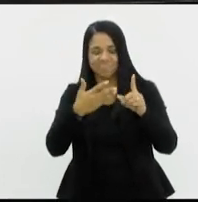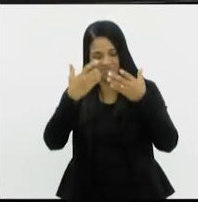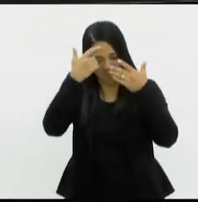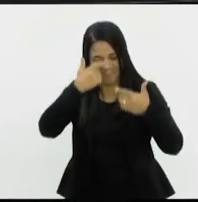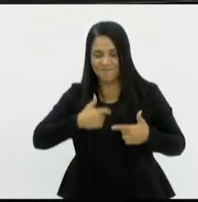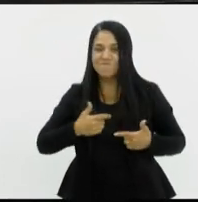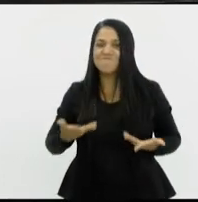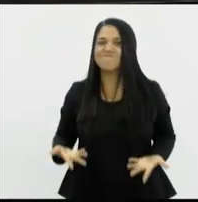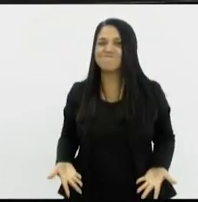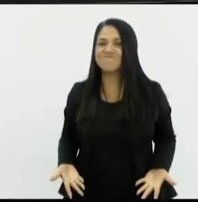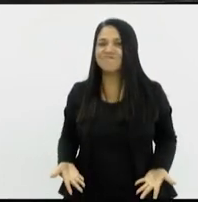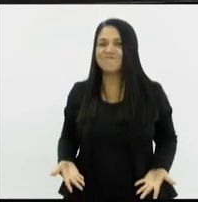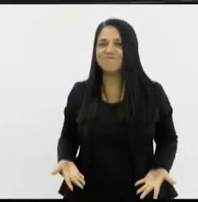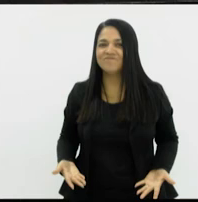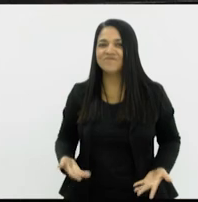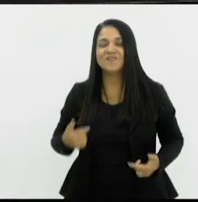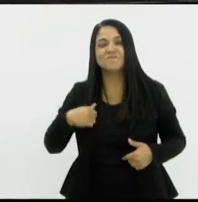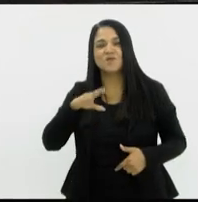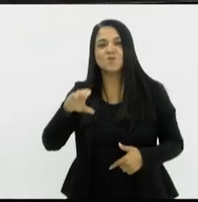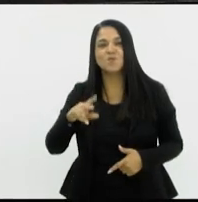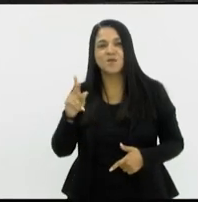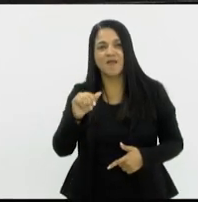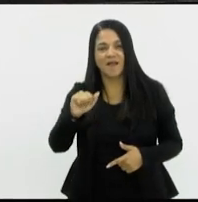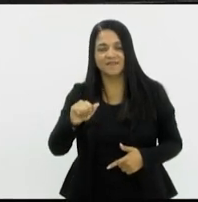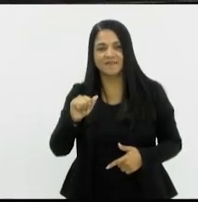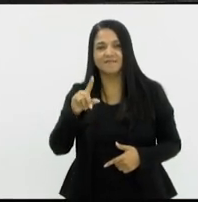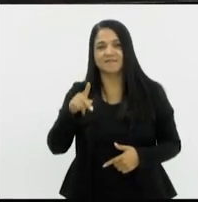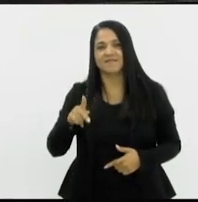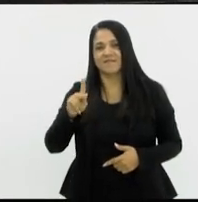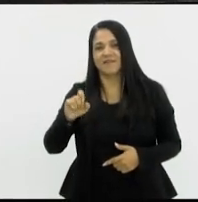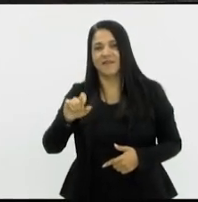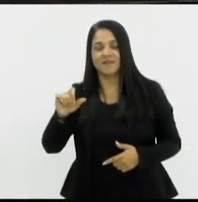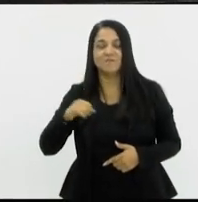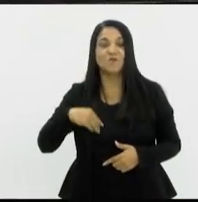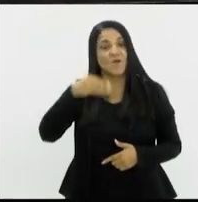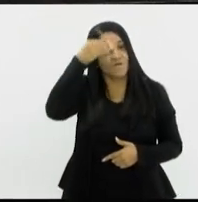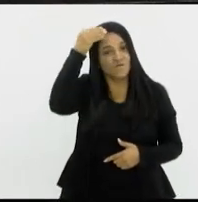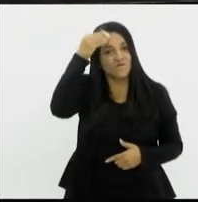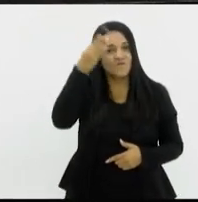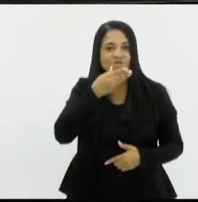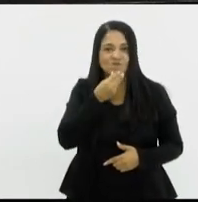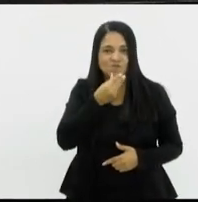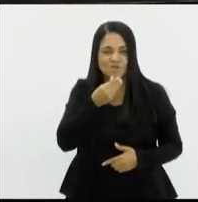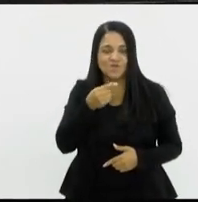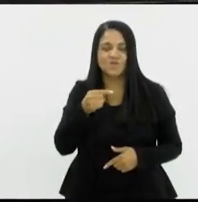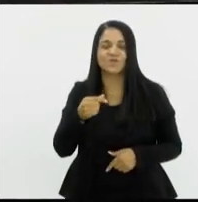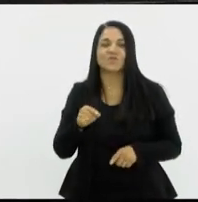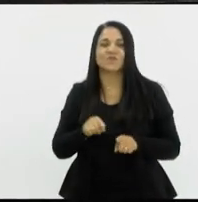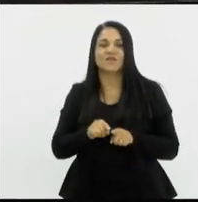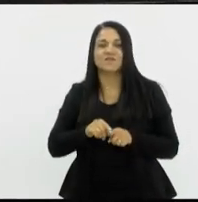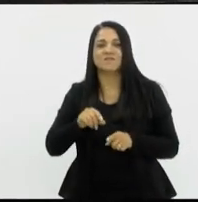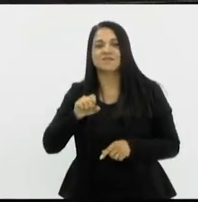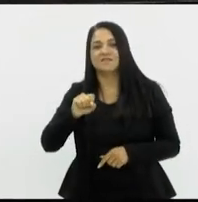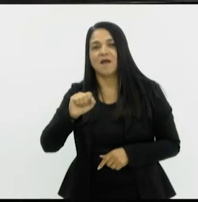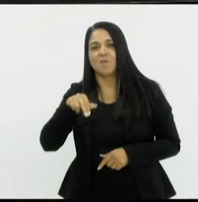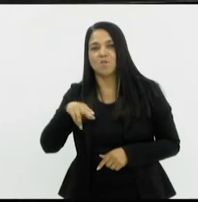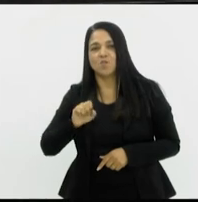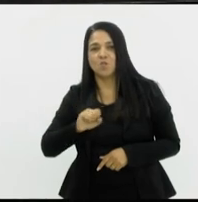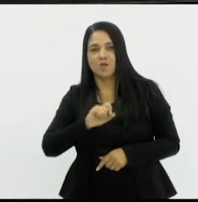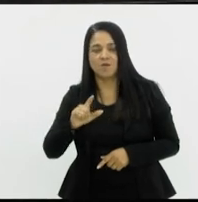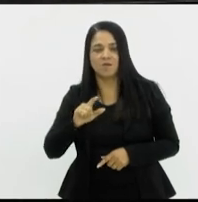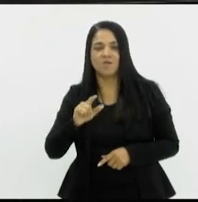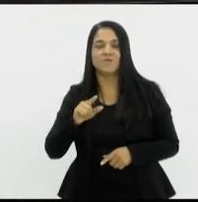aqui. À minha cunhada, Kelly, ao meu afilhado, Samuel, e à